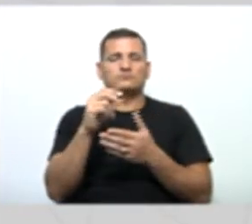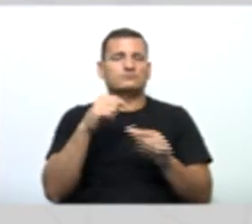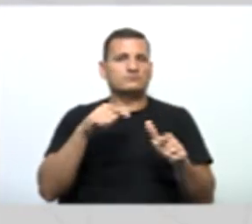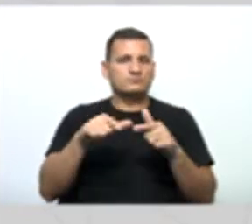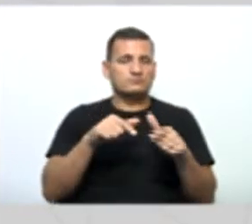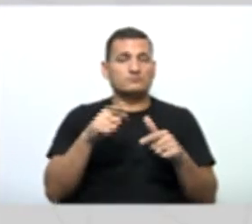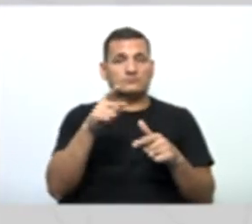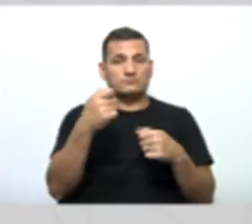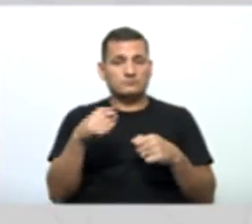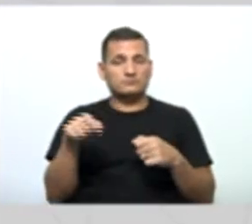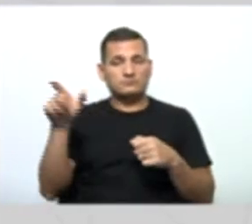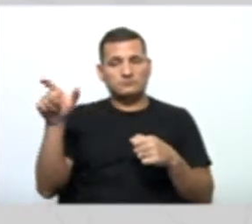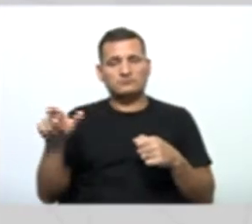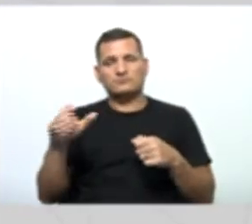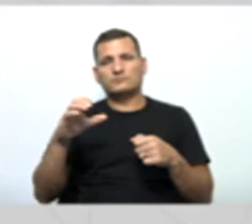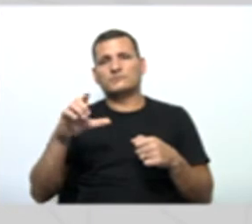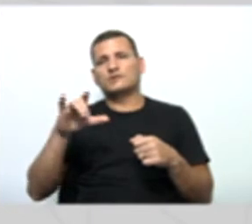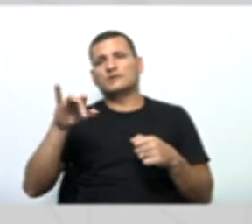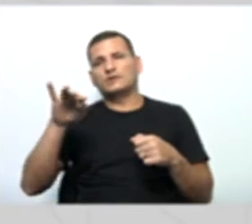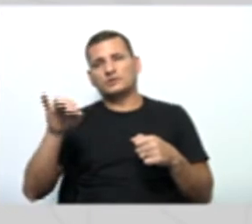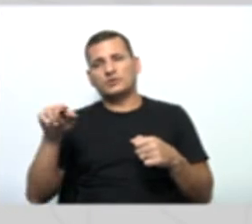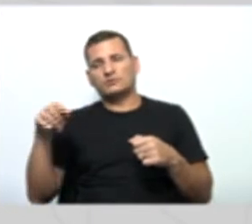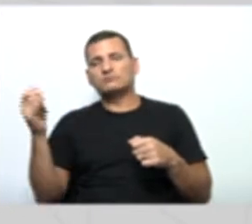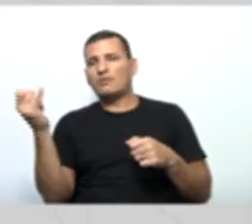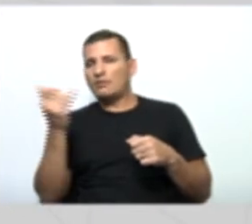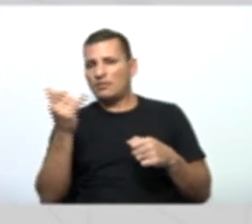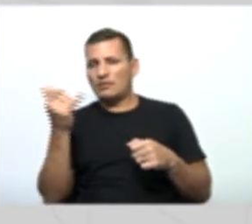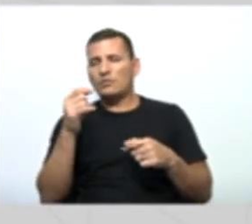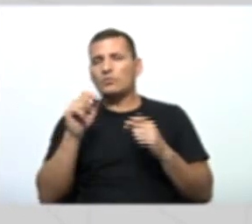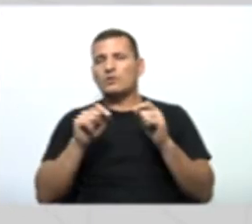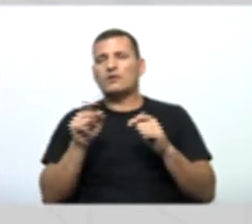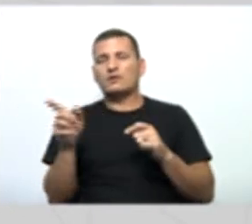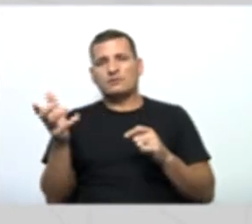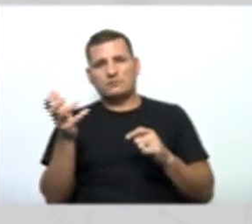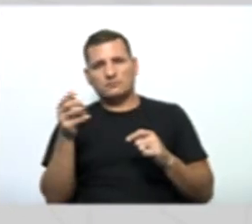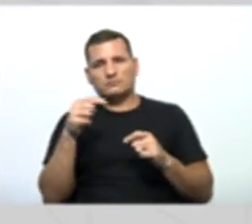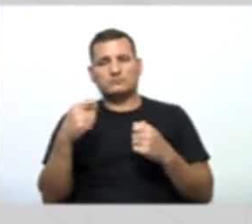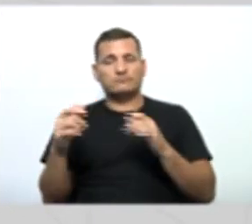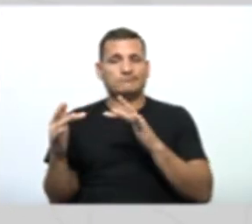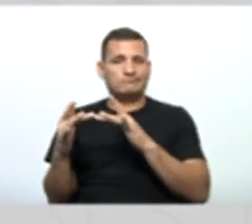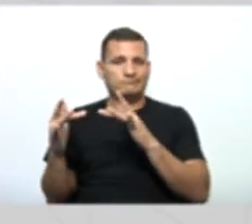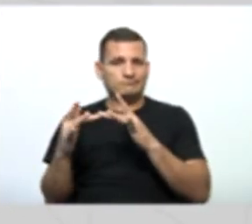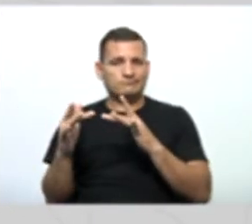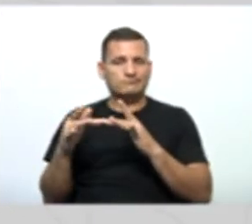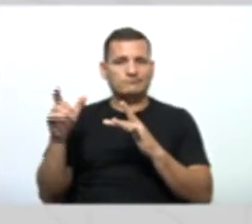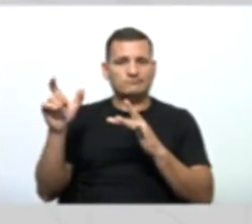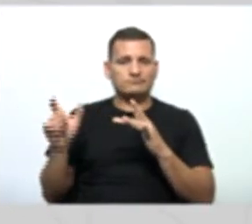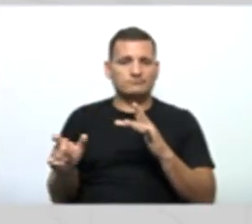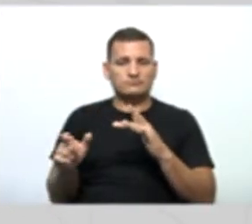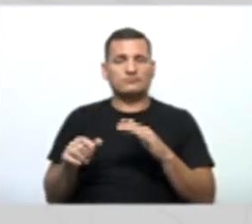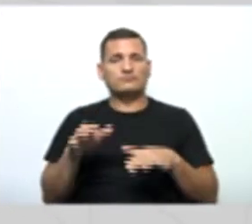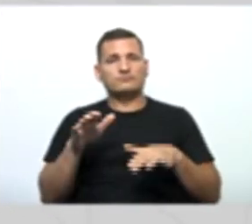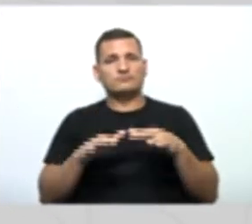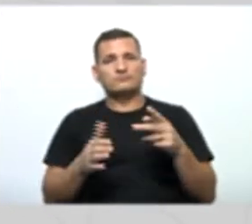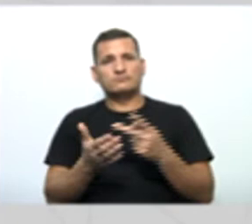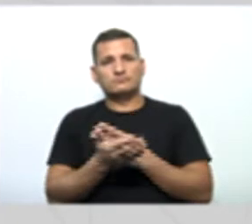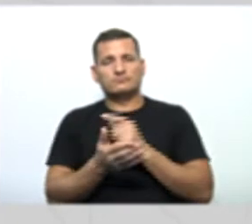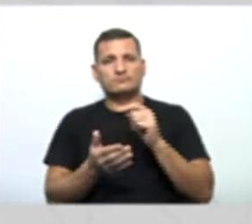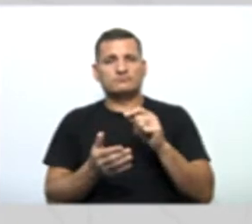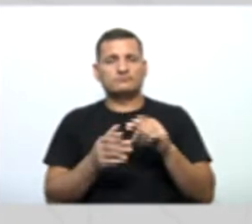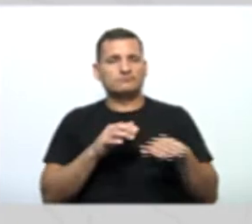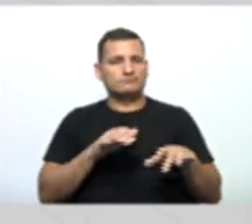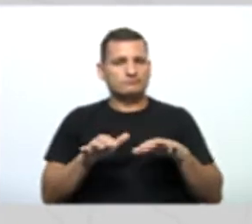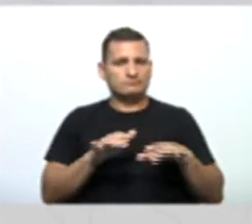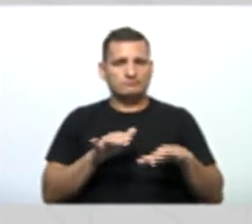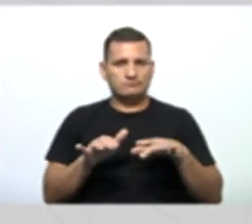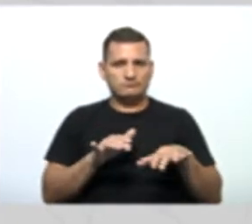vai passar uma demanda para você e você tem que ter esse contato com ele. E aí o que acontece? Muitas vezes o programador,